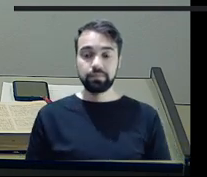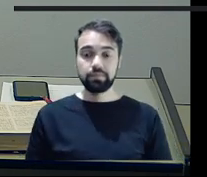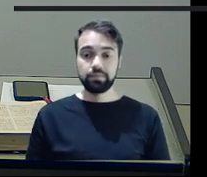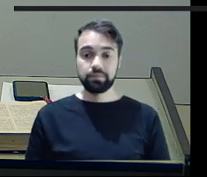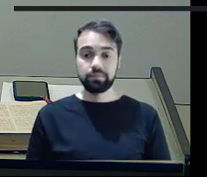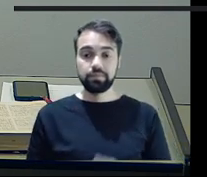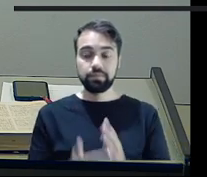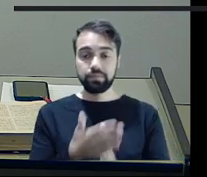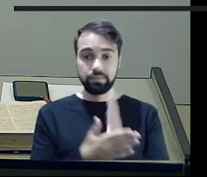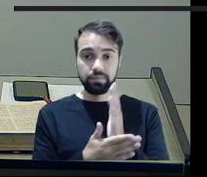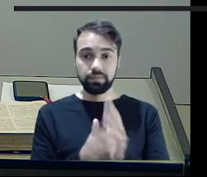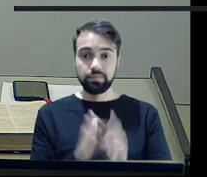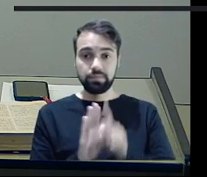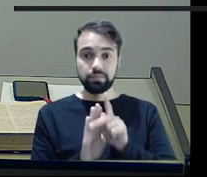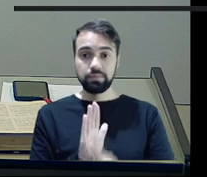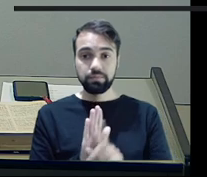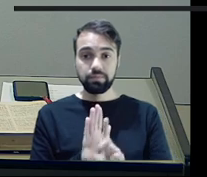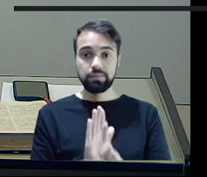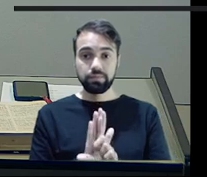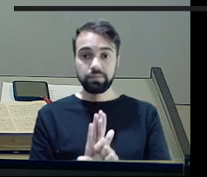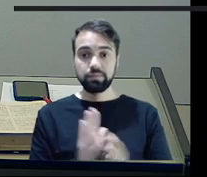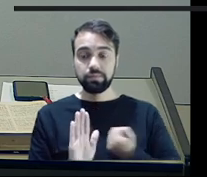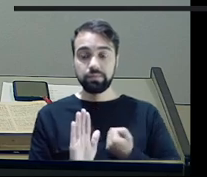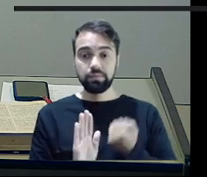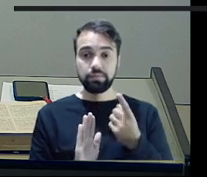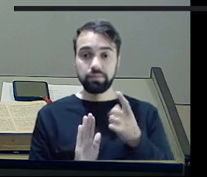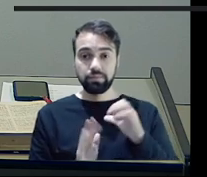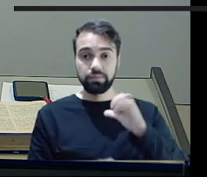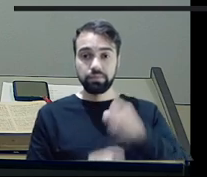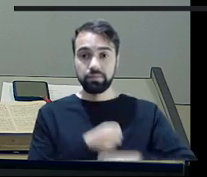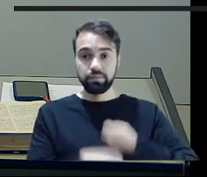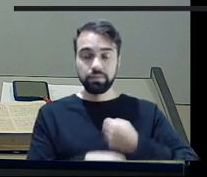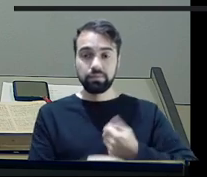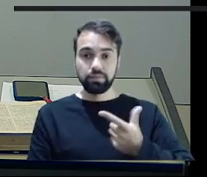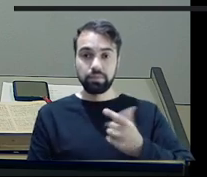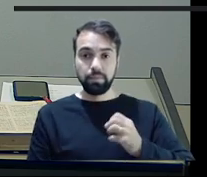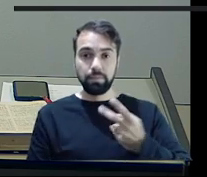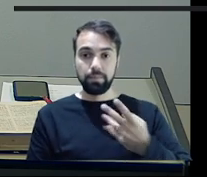Aprovado o projeto de lei de número 19 de 2024.